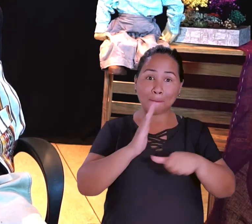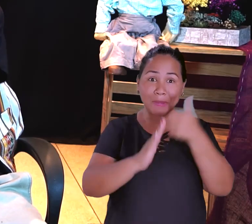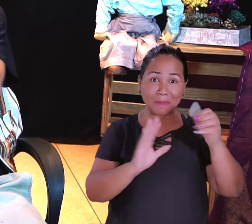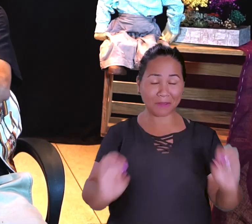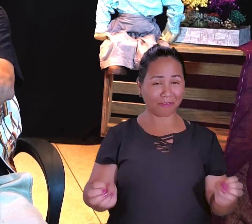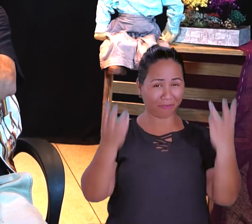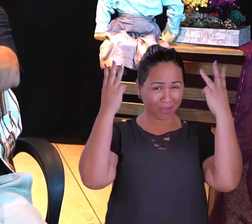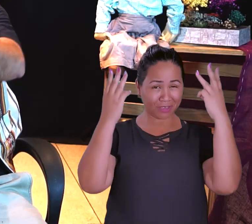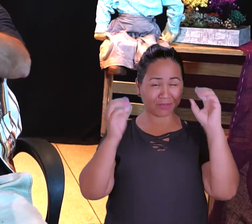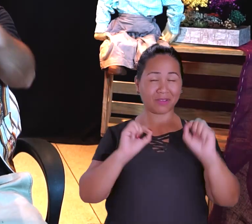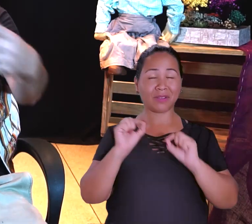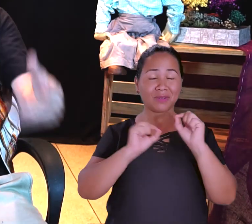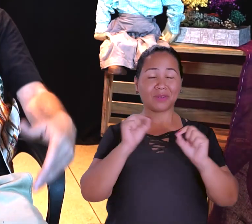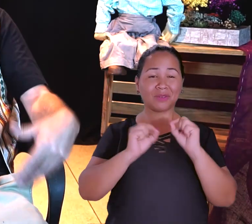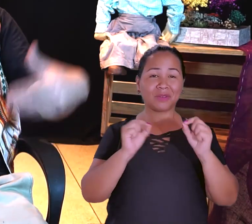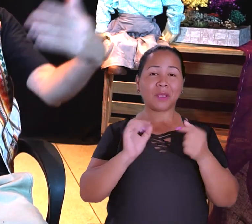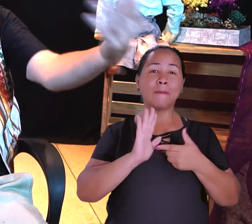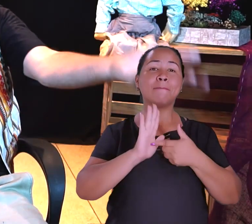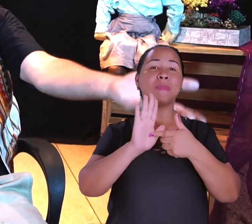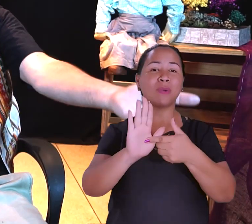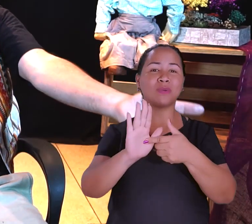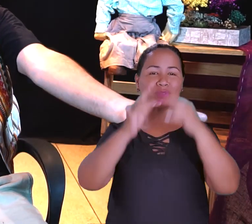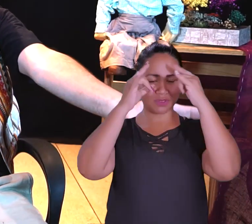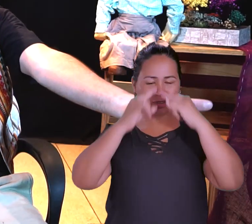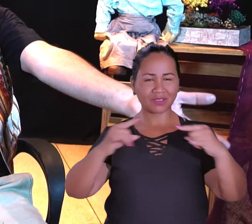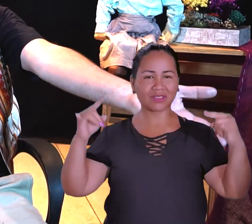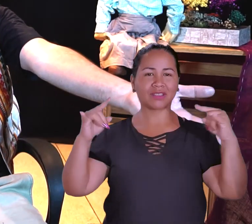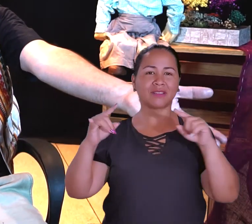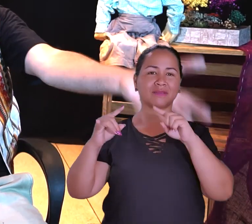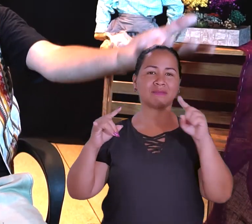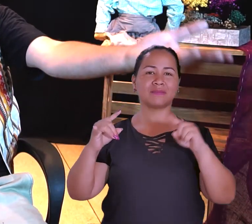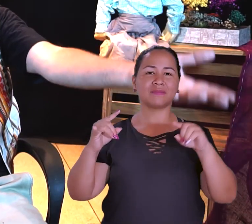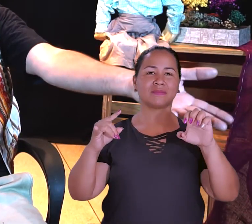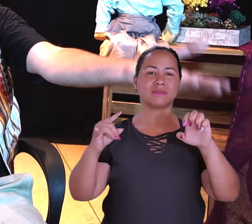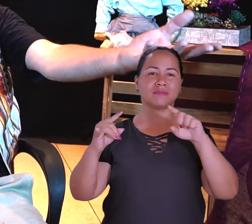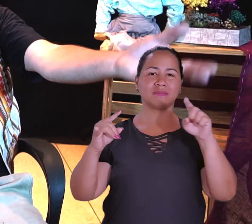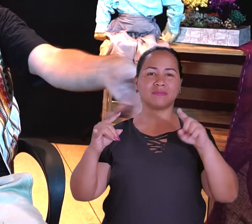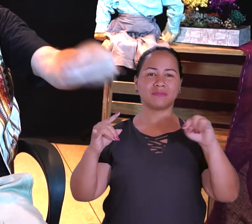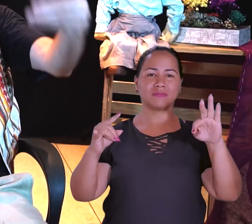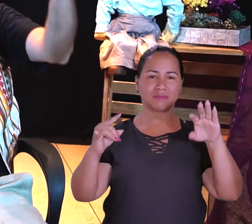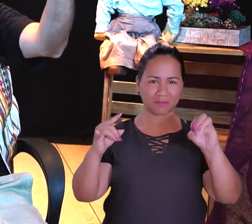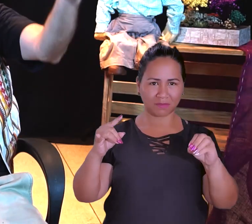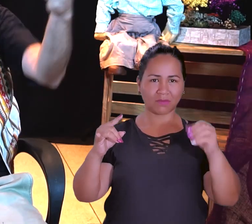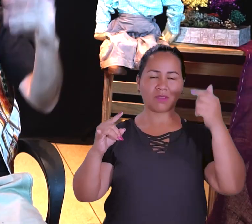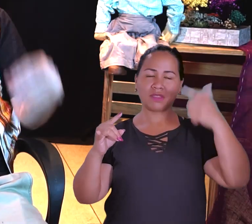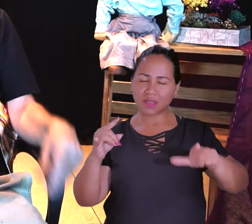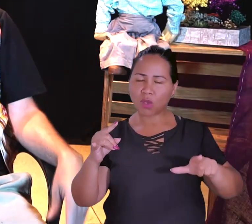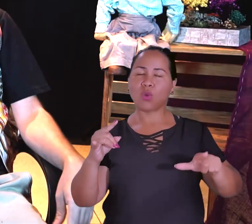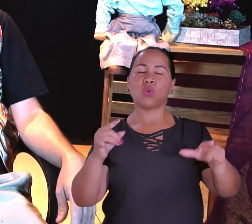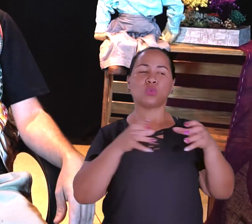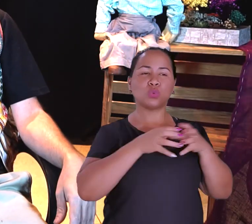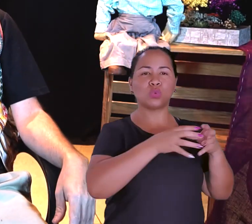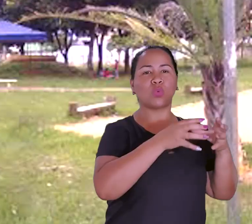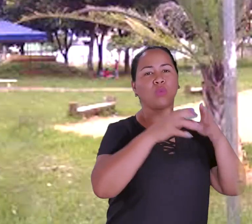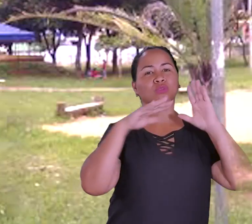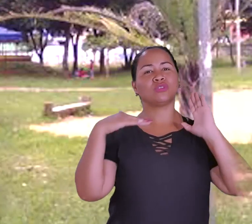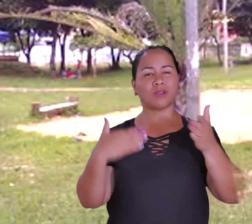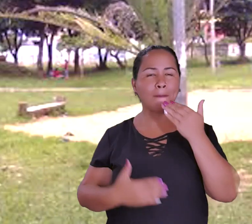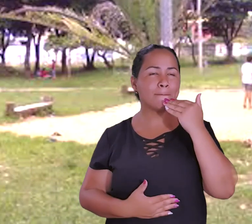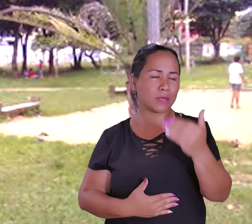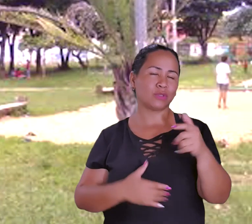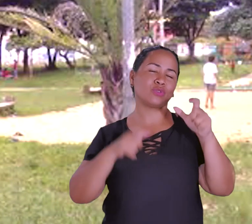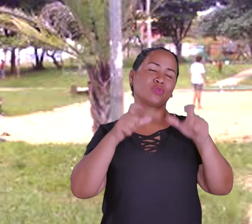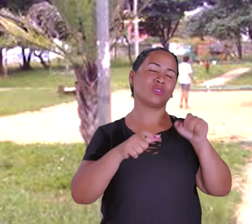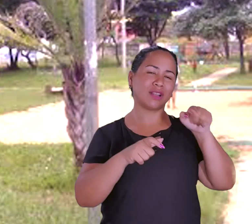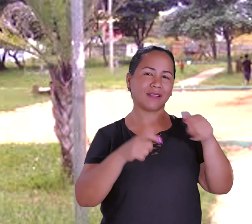para apresentar ali, já veio com grupos de outras cidades, outros estados que solicitaram aquele espaço para